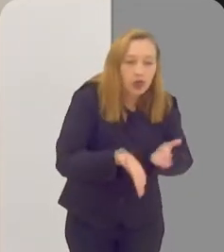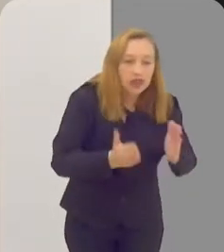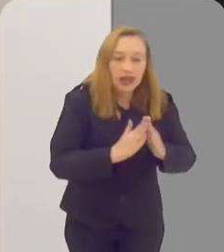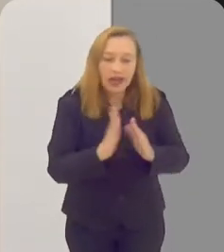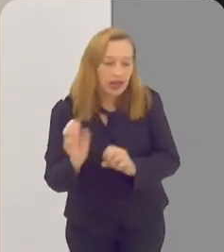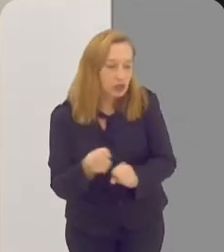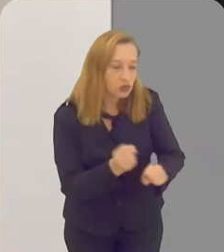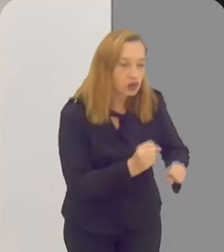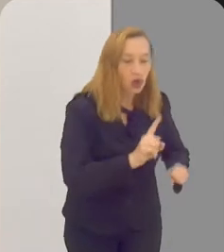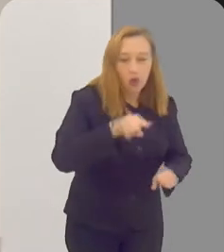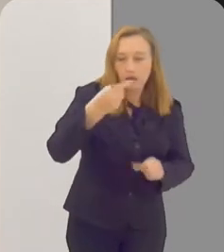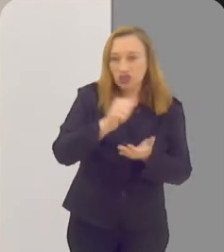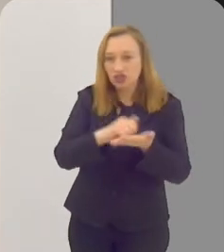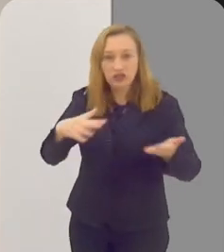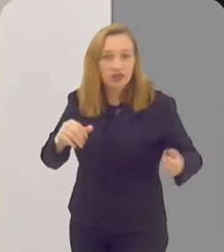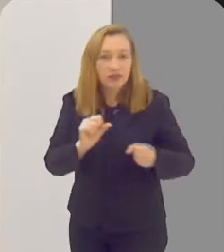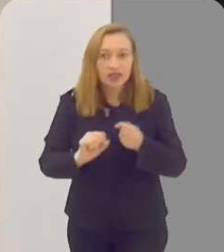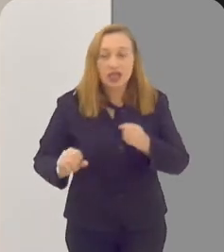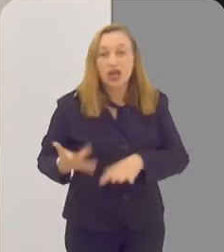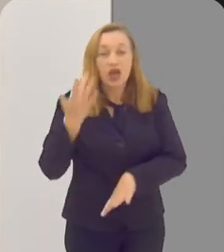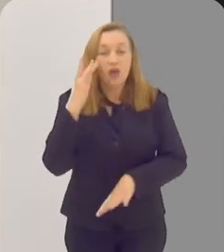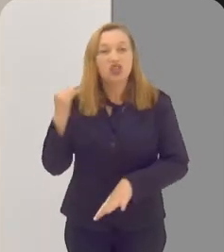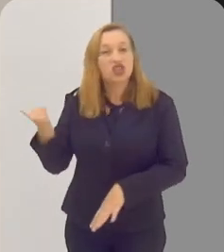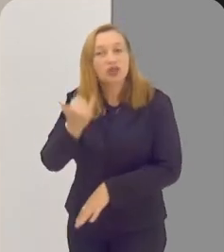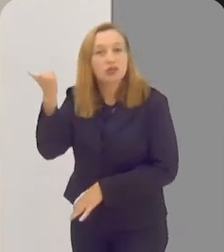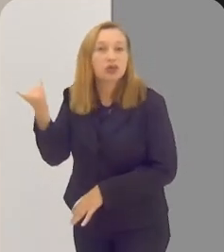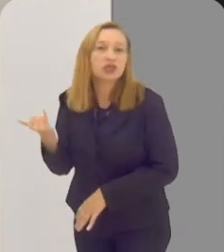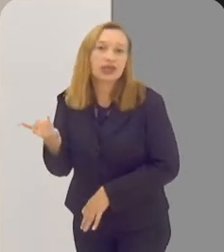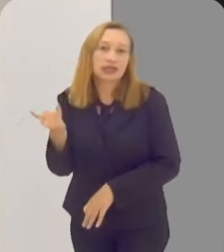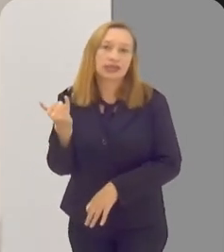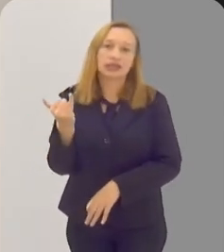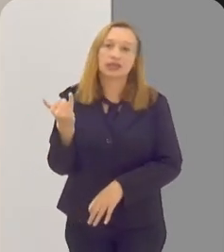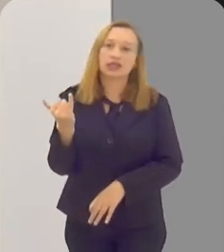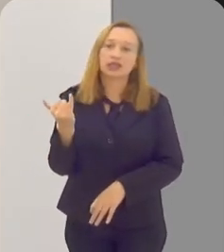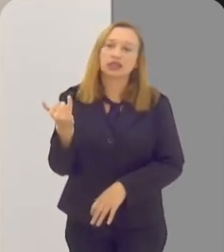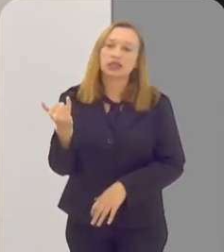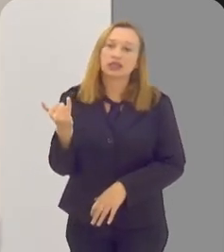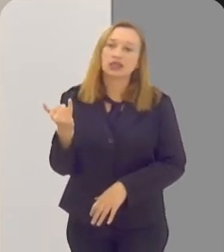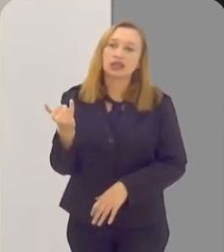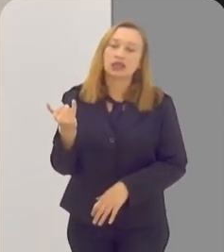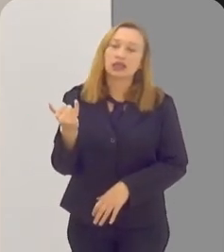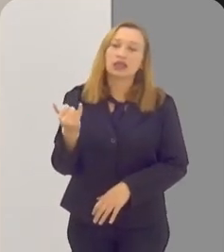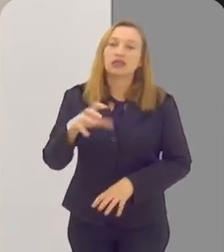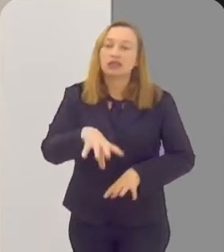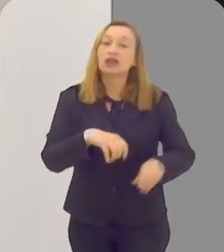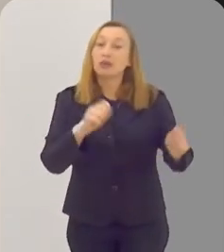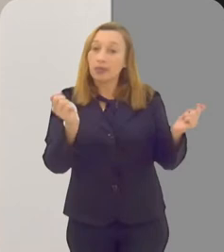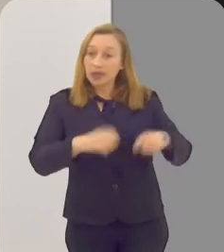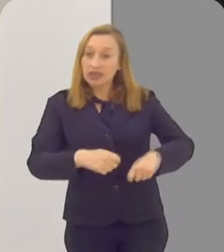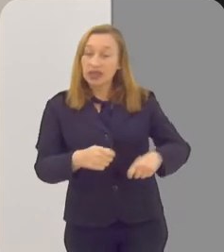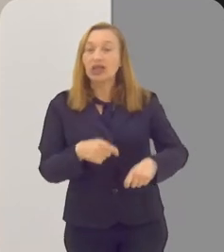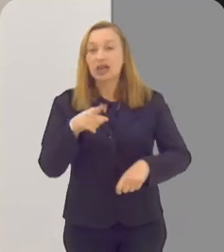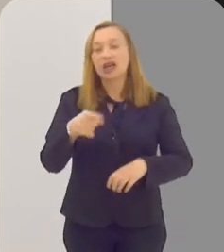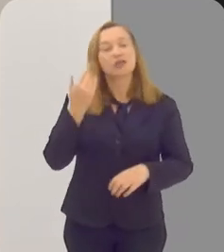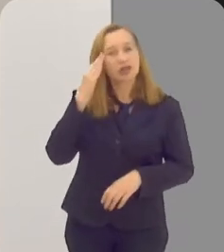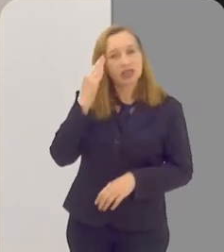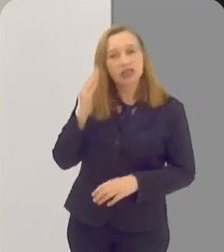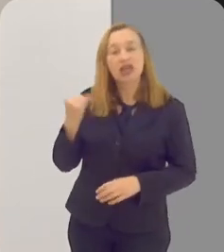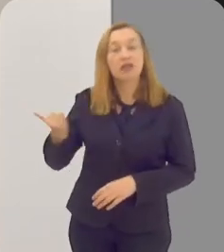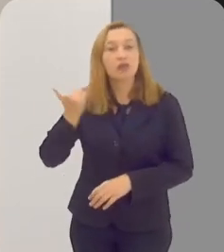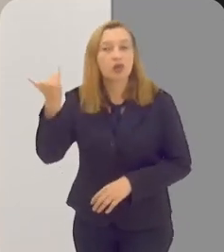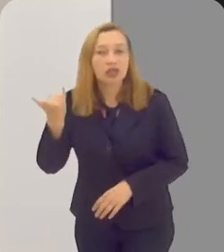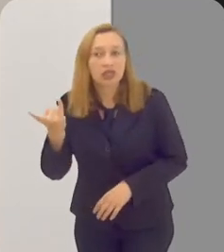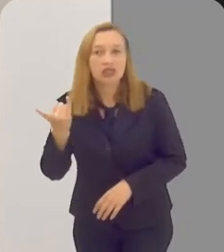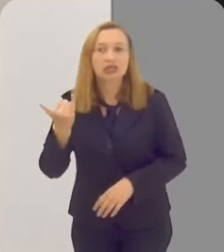seu lar, elas vão fazer outras atividades. Então, eu acho que a importância se capacitar para que elas